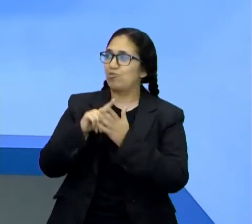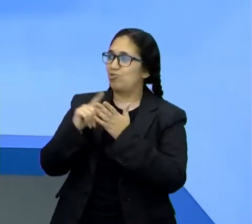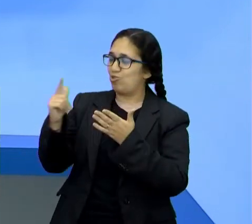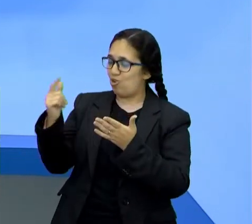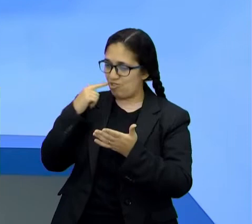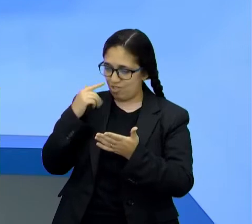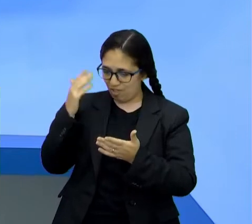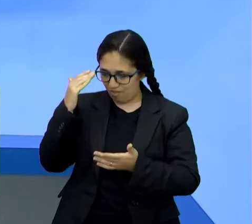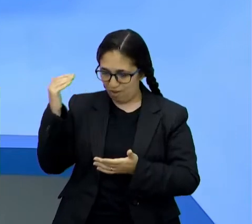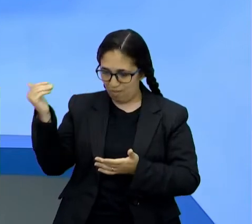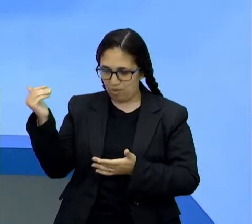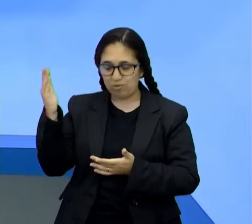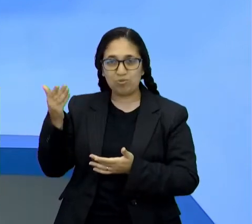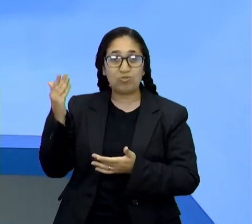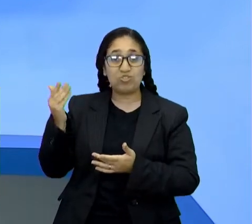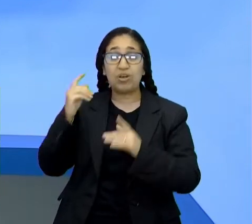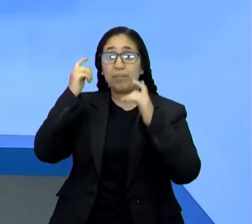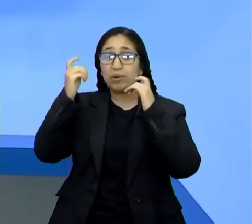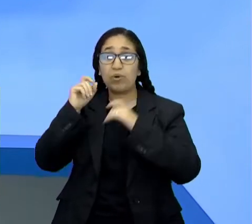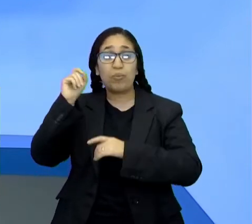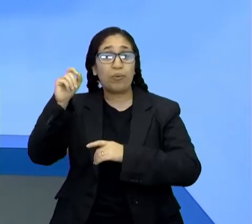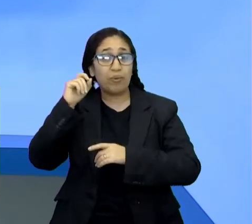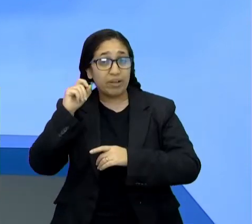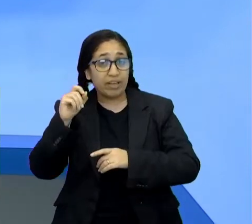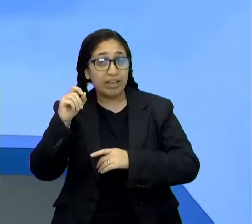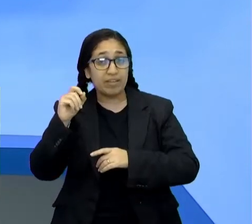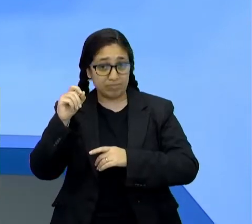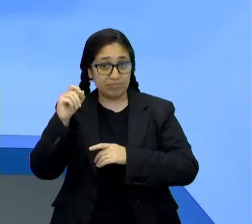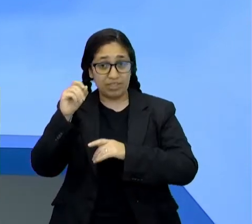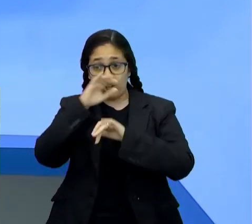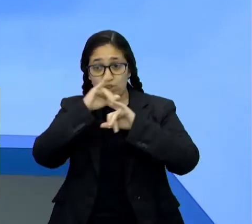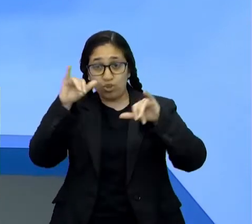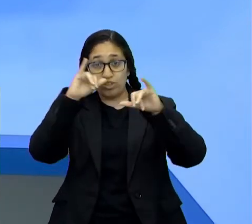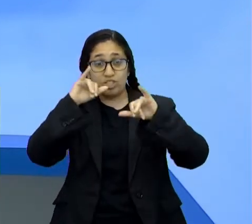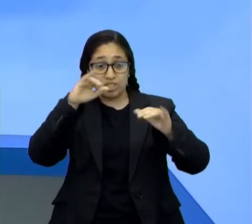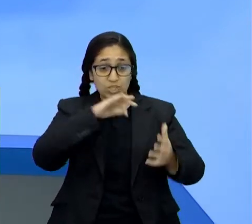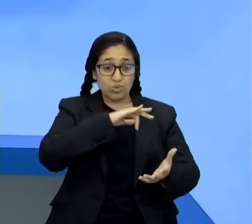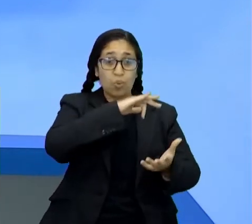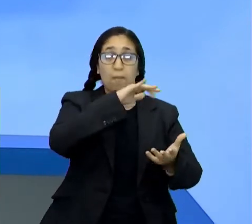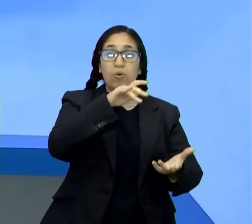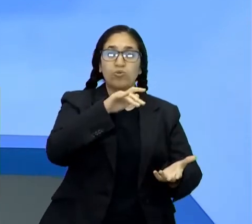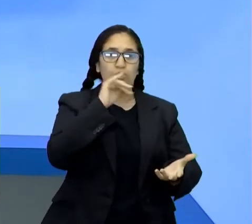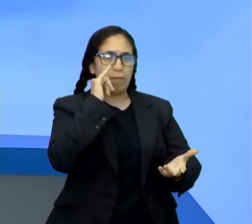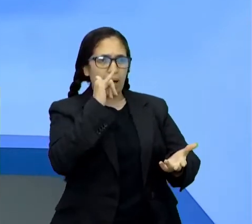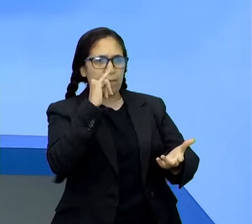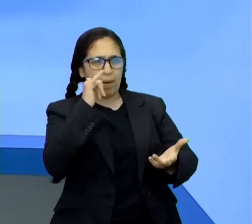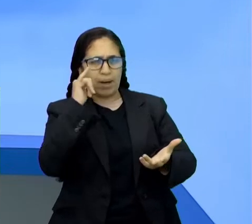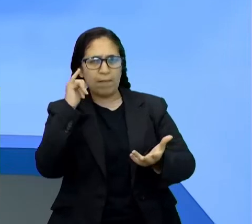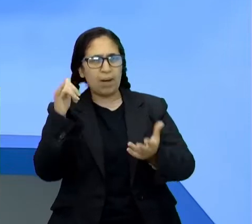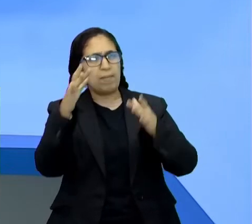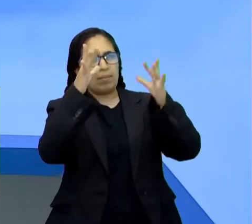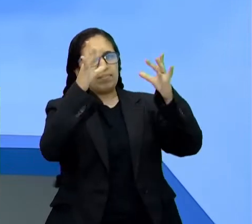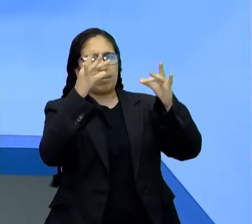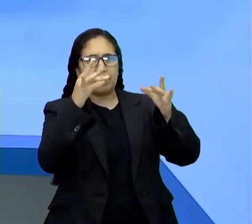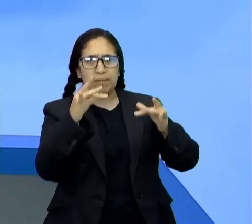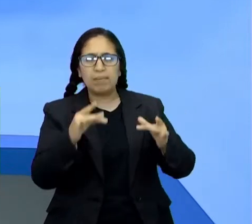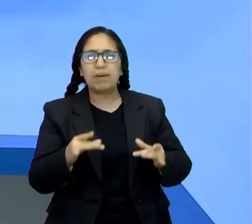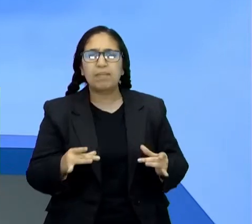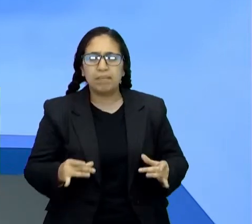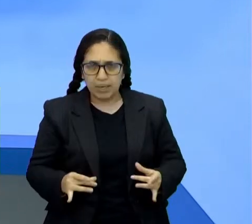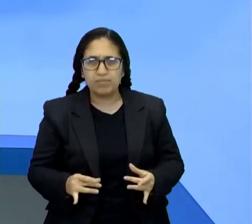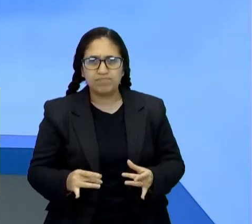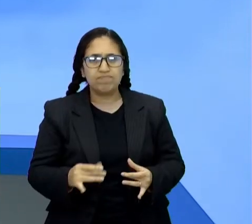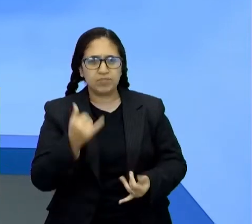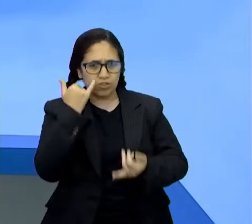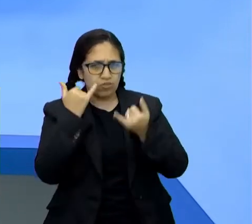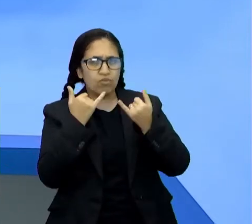jornal famoso, que ele se preocupava mais em narrar as notícias importantes do mundo. Então ele narrava, descrevia, narrava as informações,